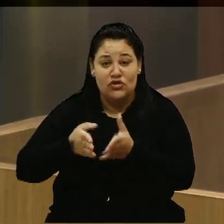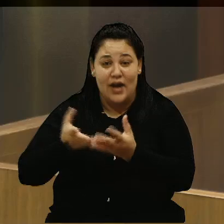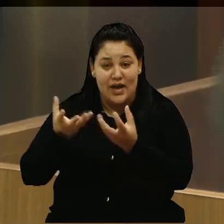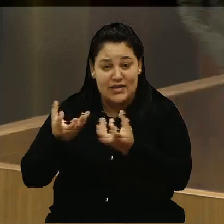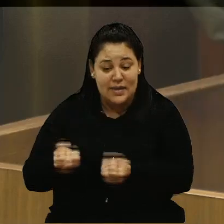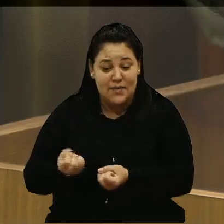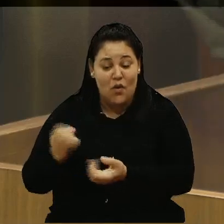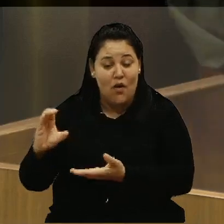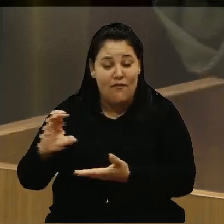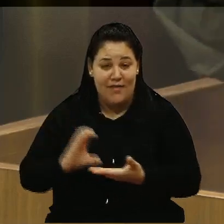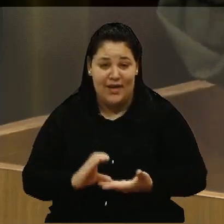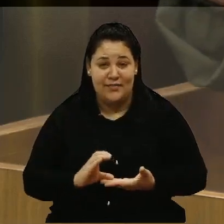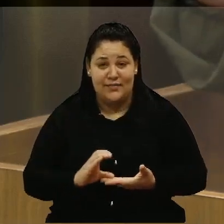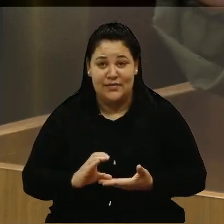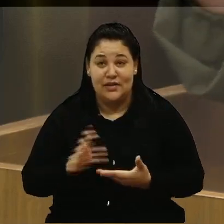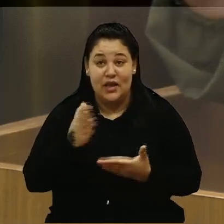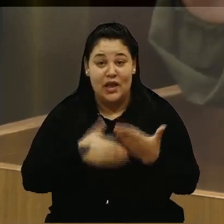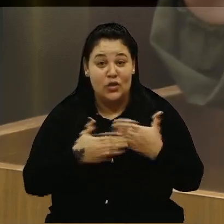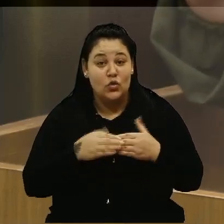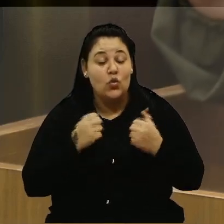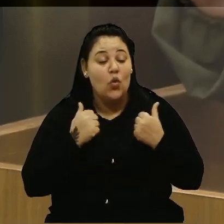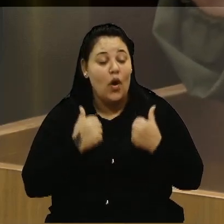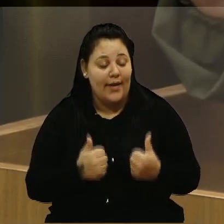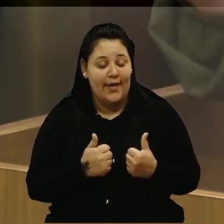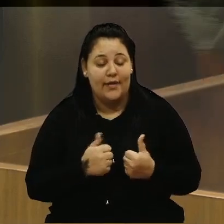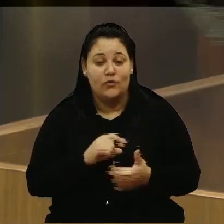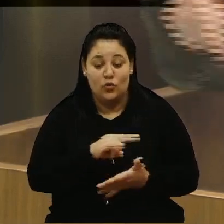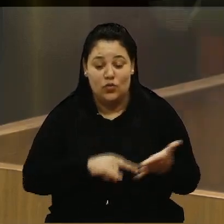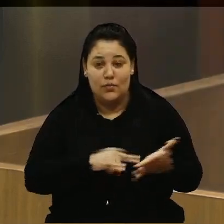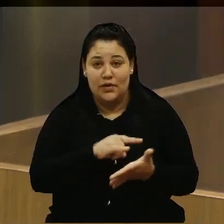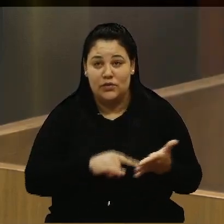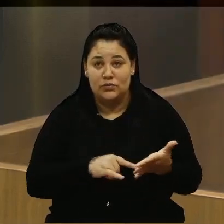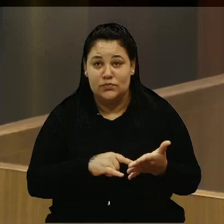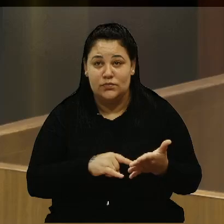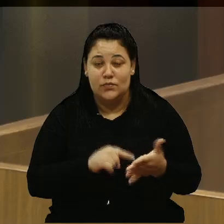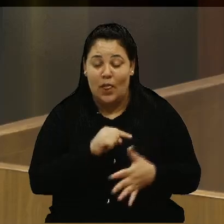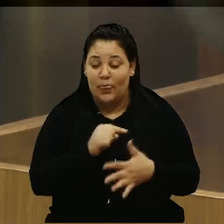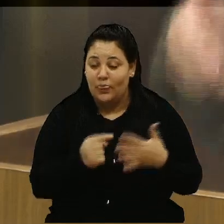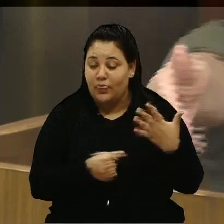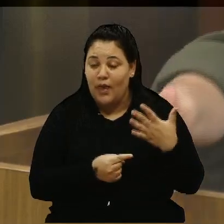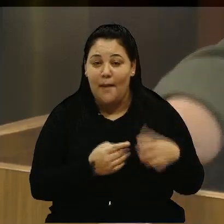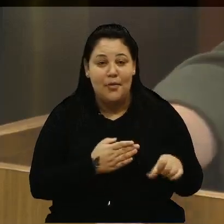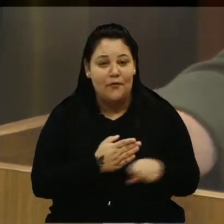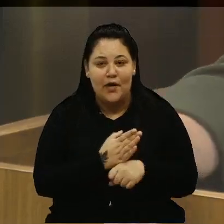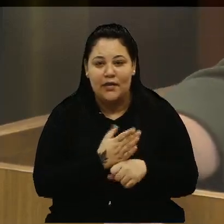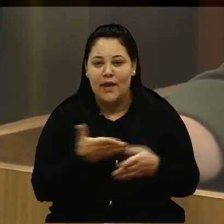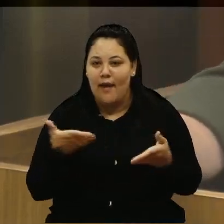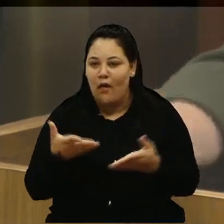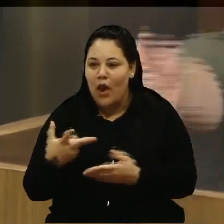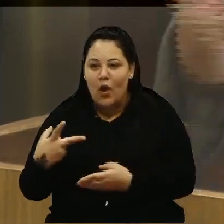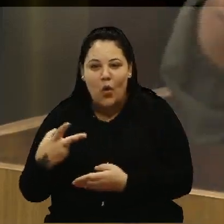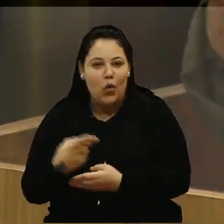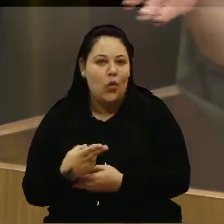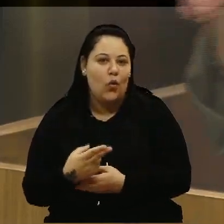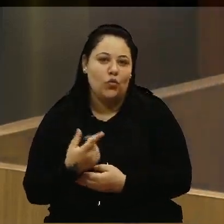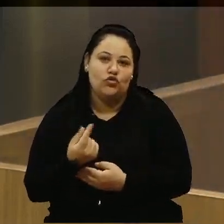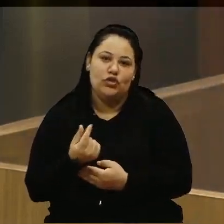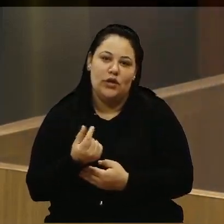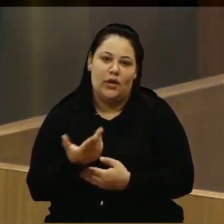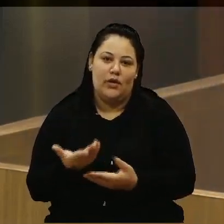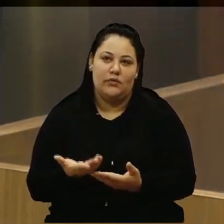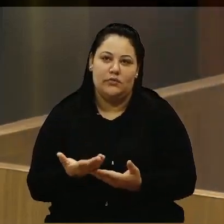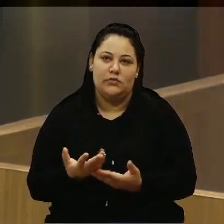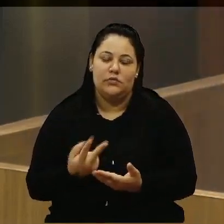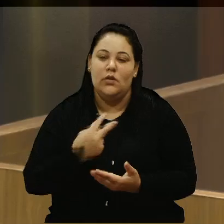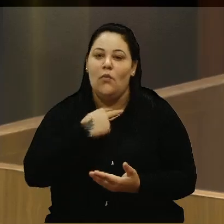contemplados e que está tudo ok com a documentação. Disseram que estava aprovado e houve o corte. Então, isso a gente não